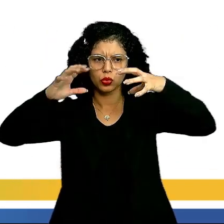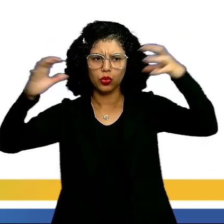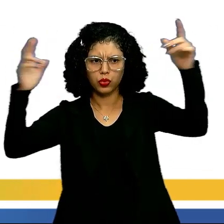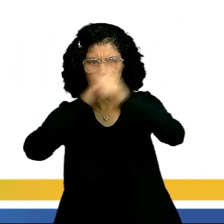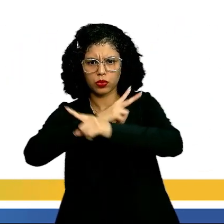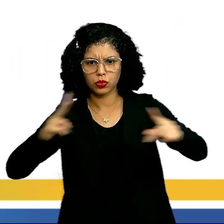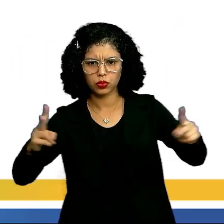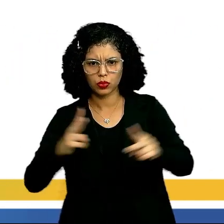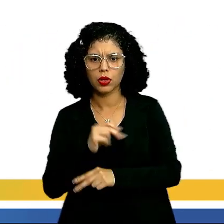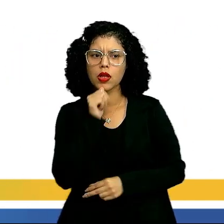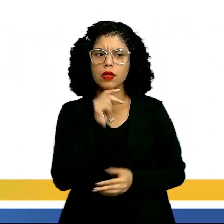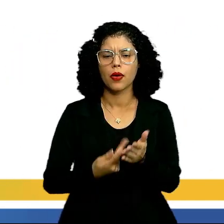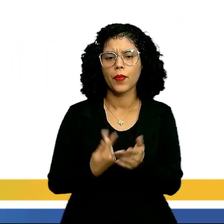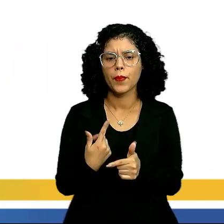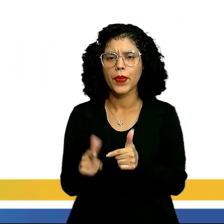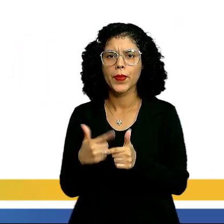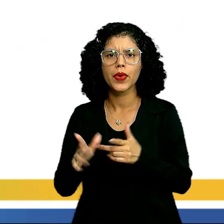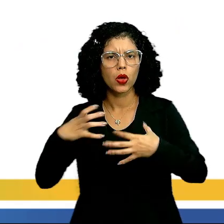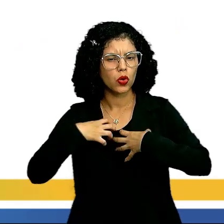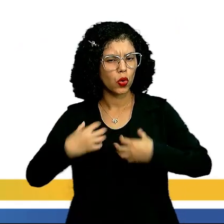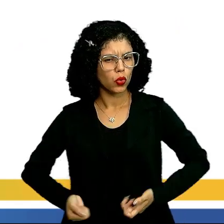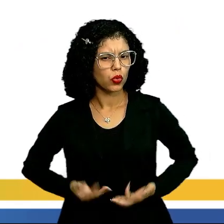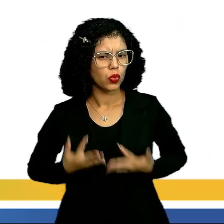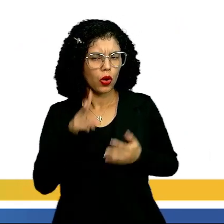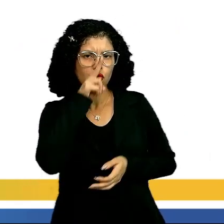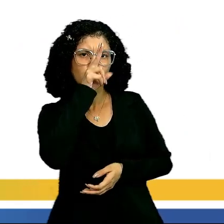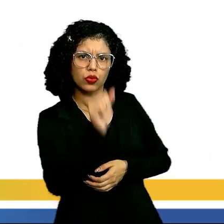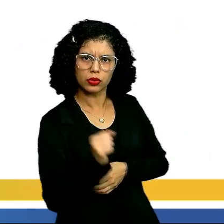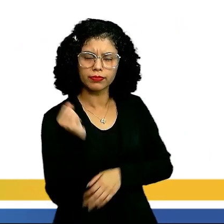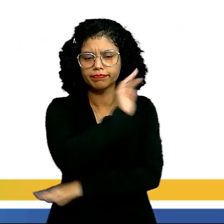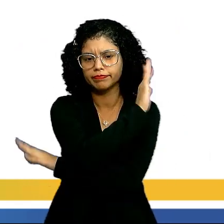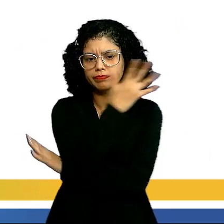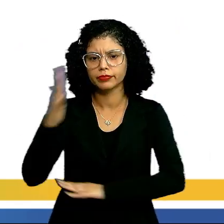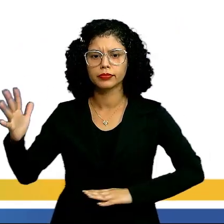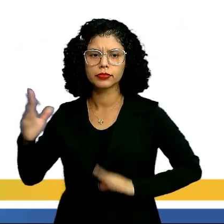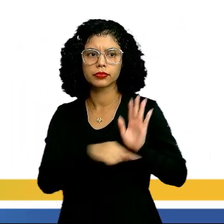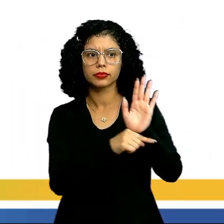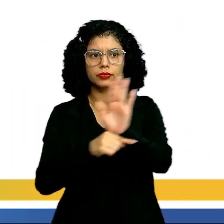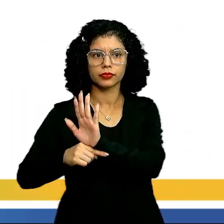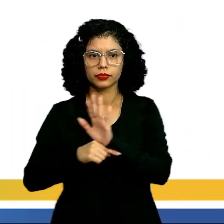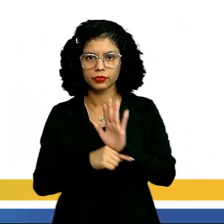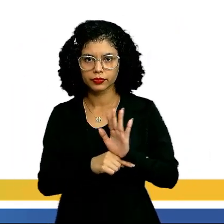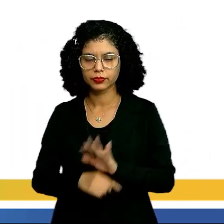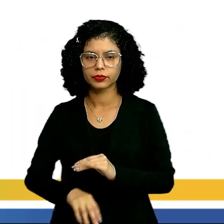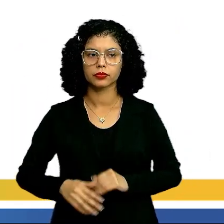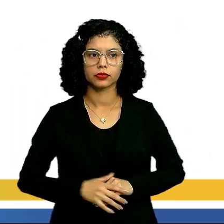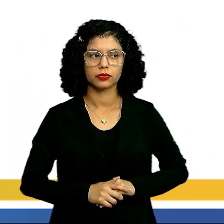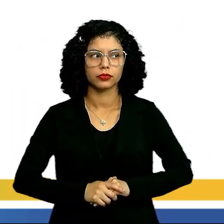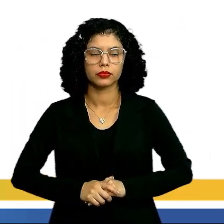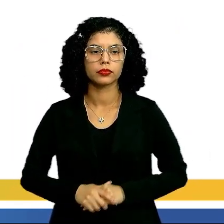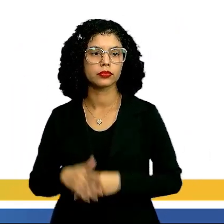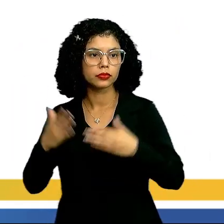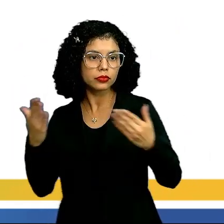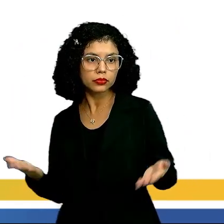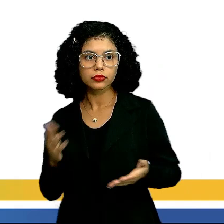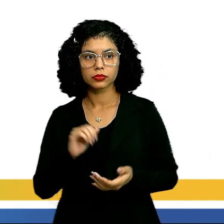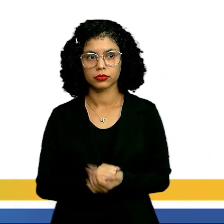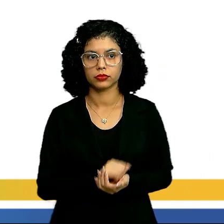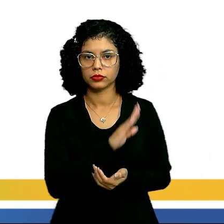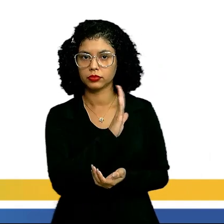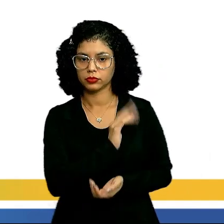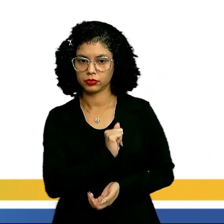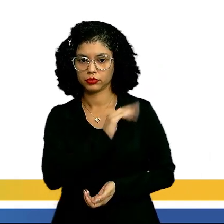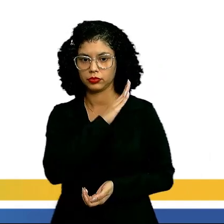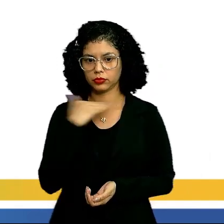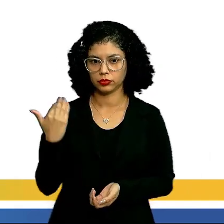essa conturbação, as forças incontroláveis da natureza representam muito bem. E aí a gente tem o amor